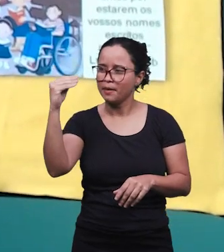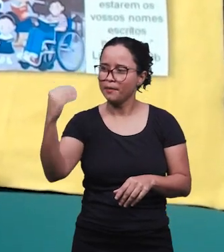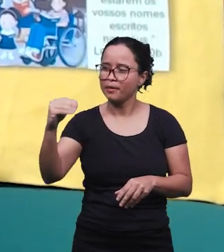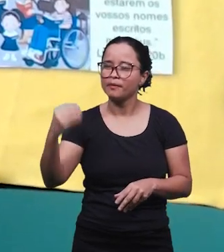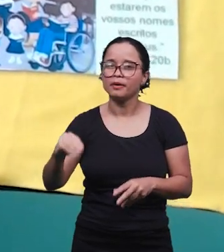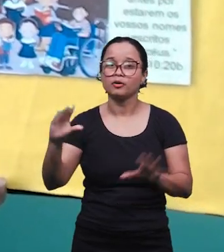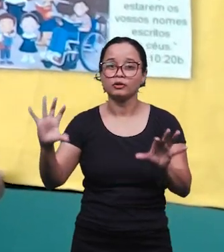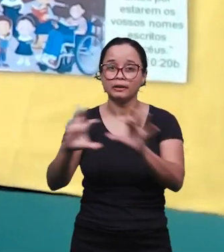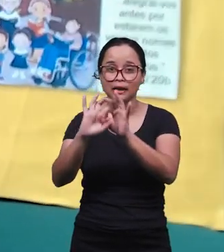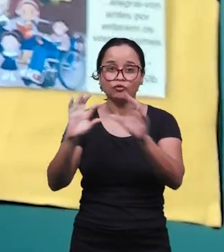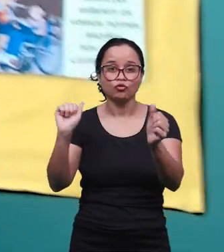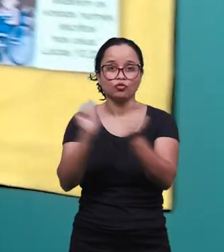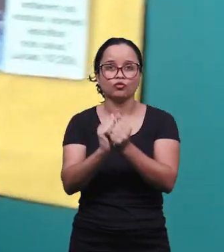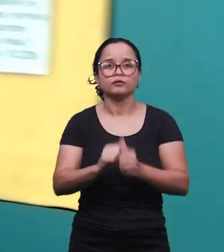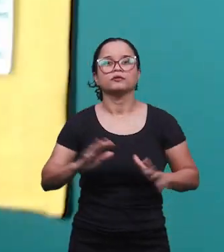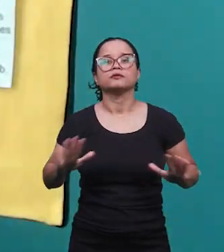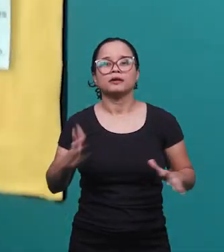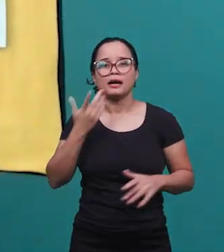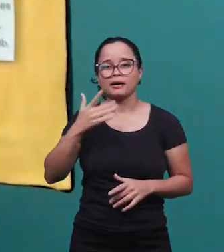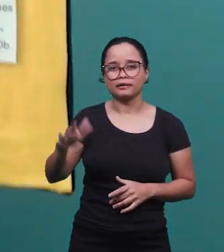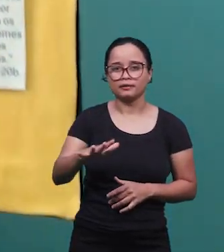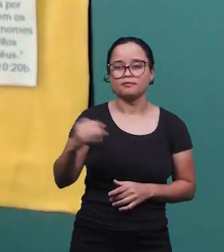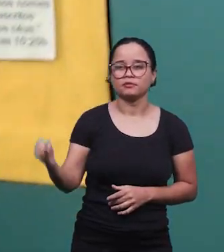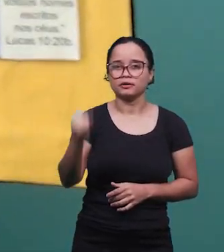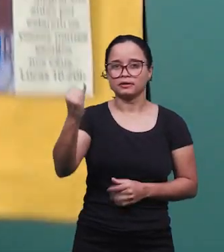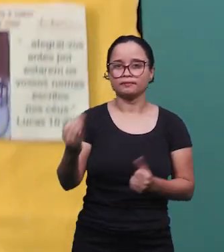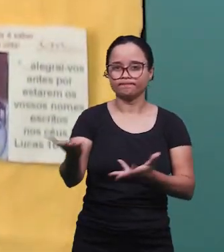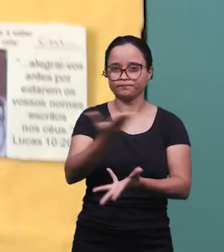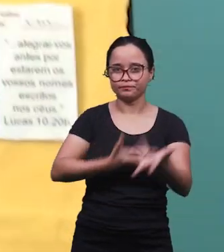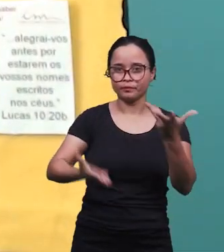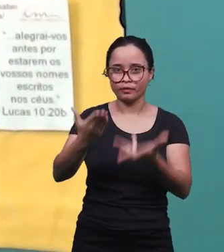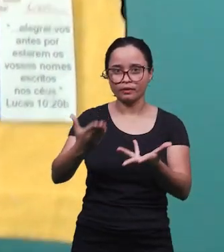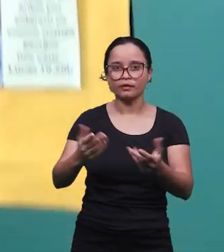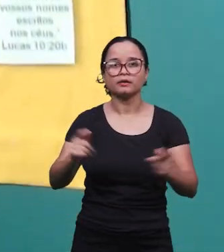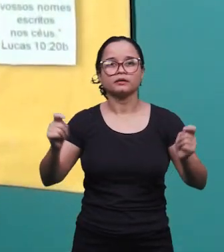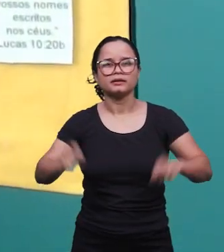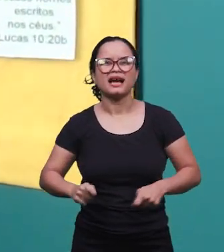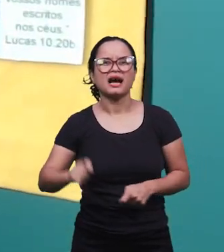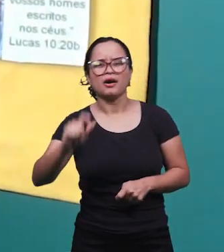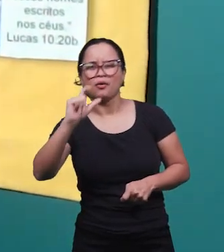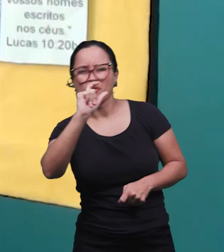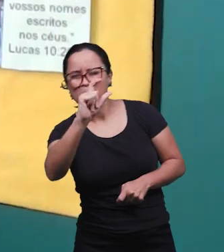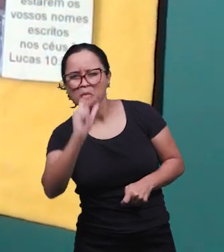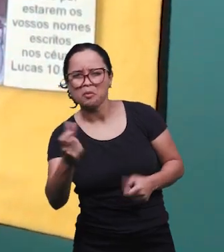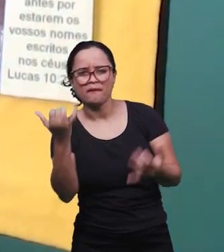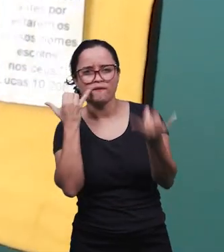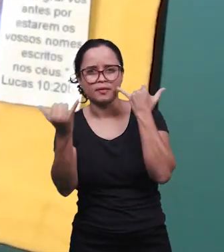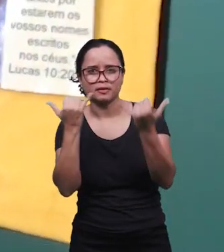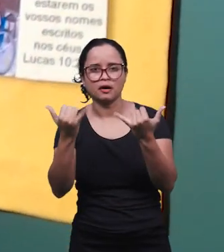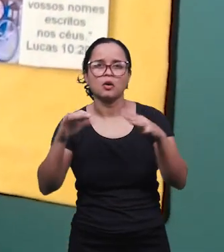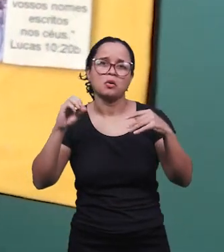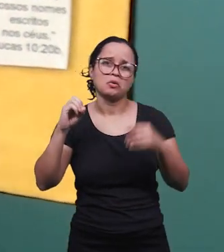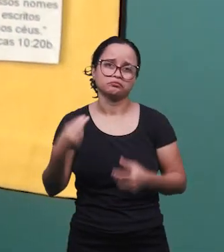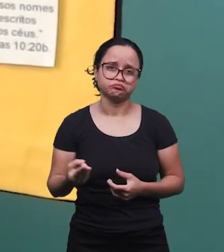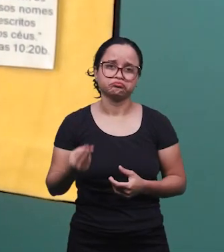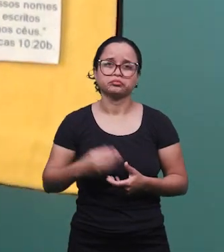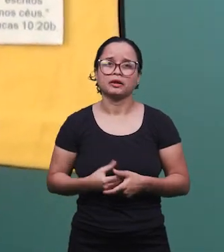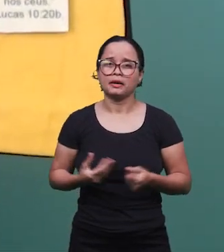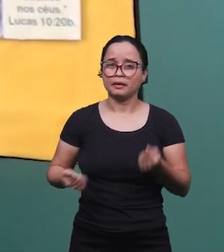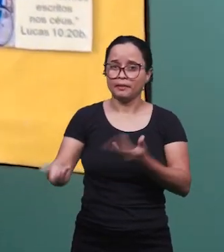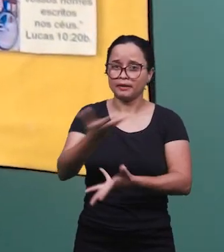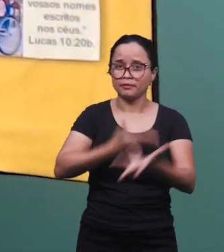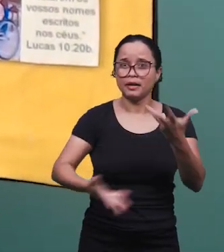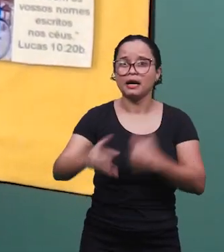compor aqui, né, juntos. Então essas crianças, o importante é que elas participem. Elas participem colando as